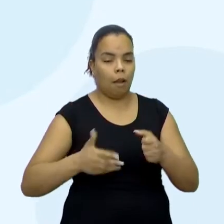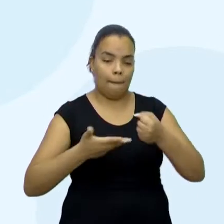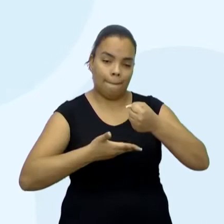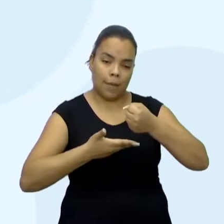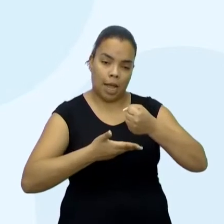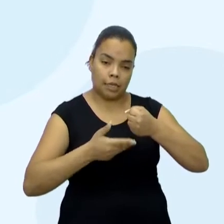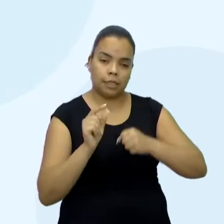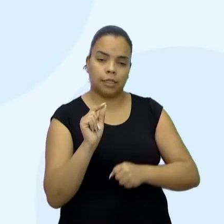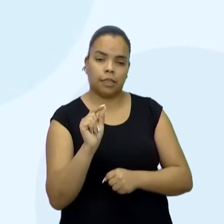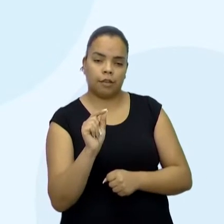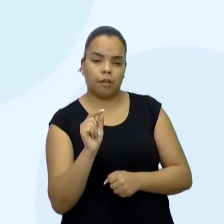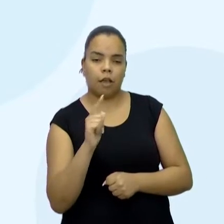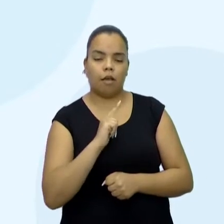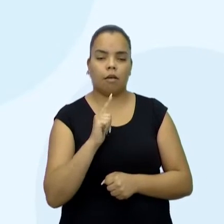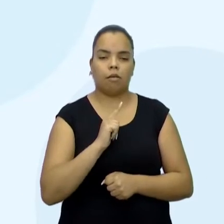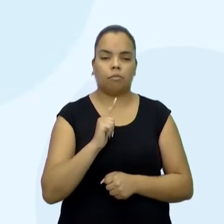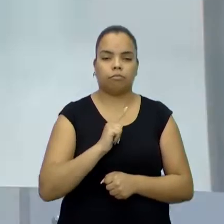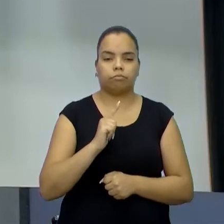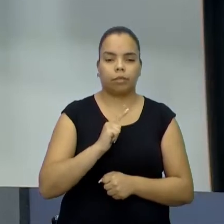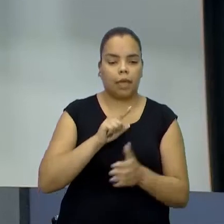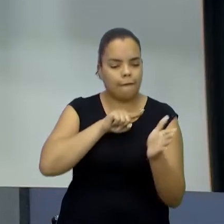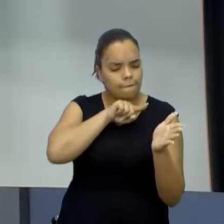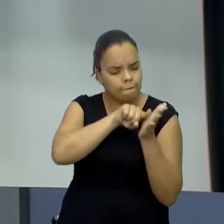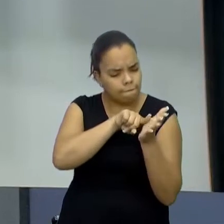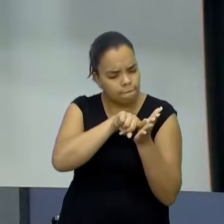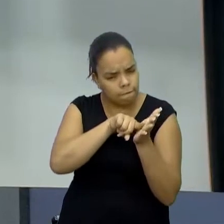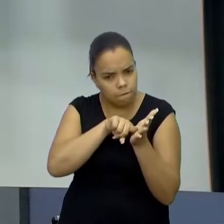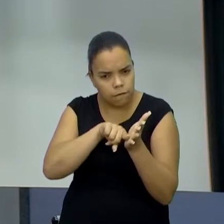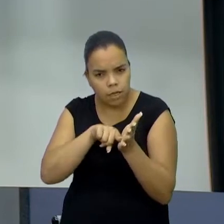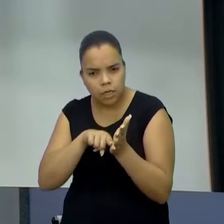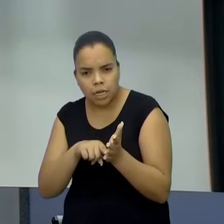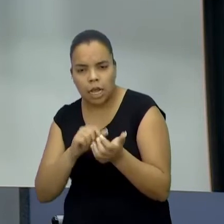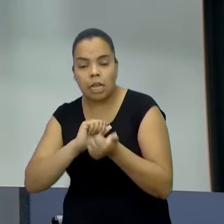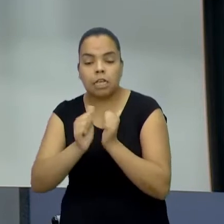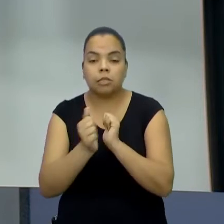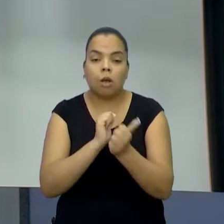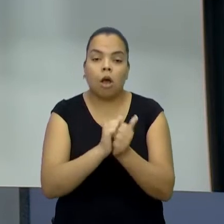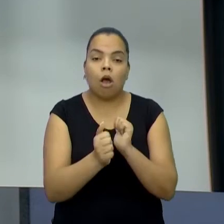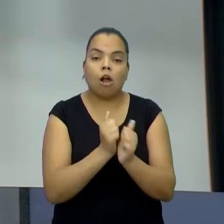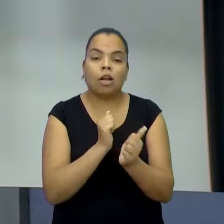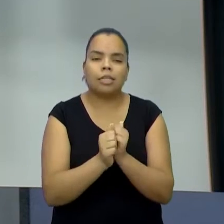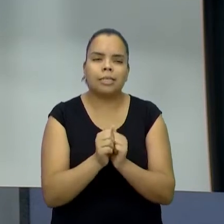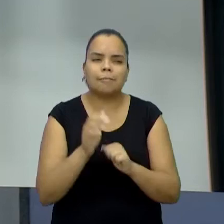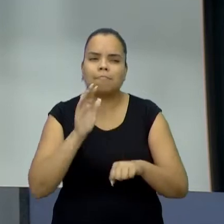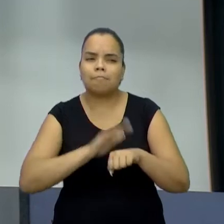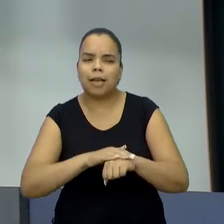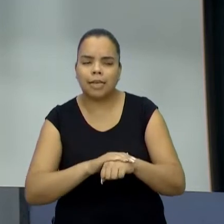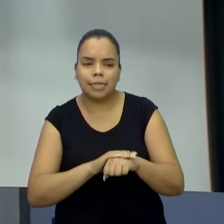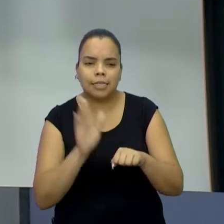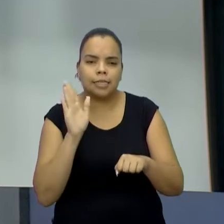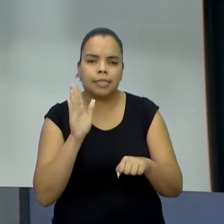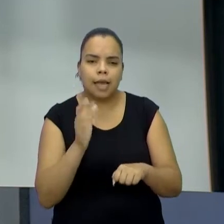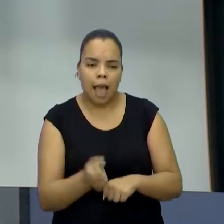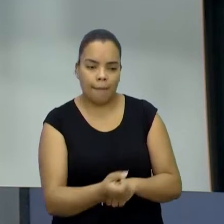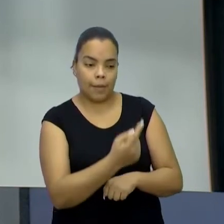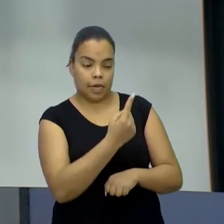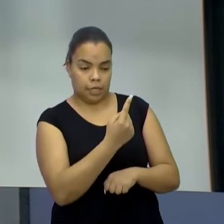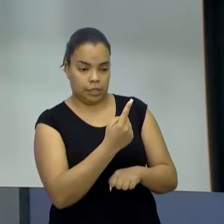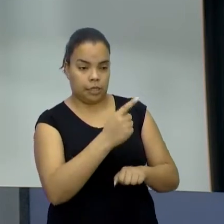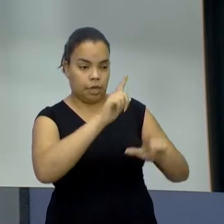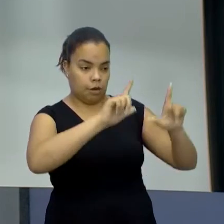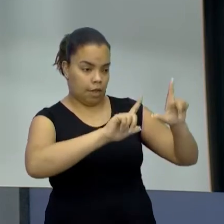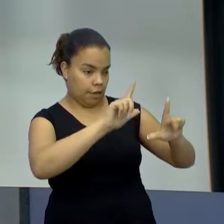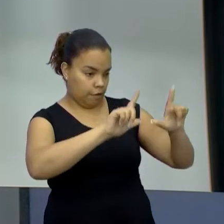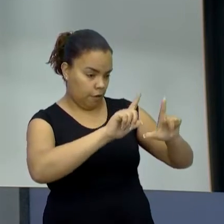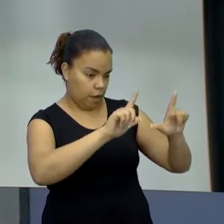nós fomos investigar modalidades esportivas que mais apareciam na mídia, que